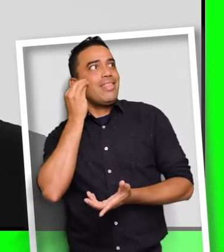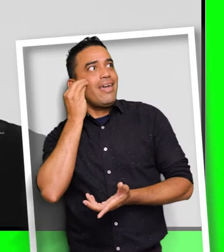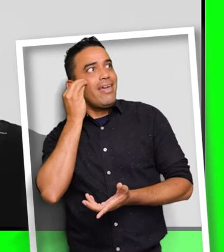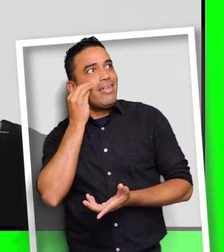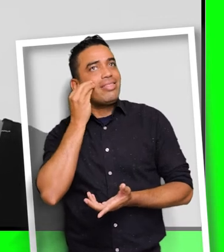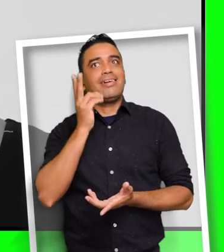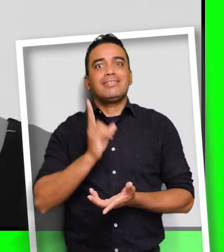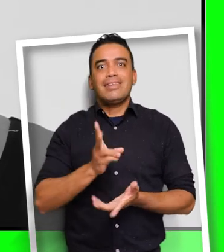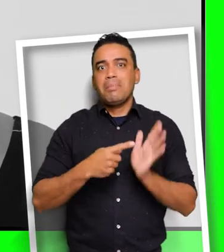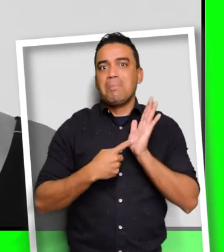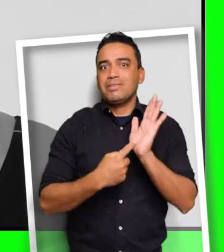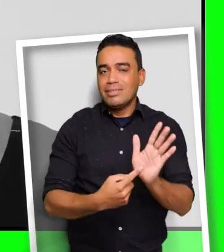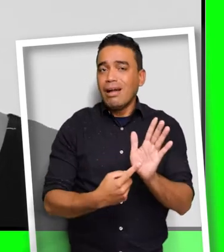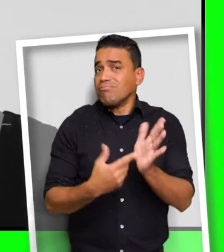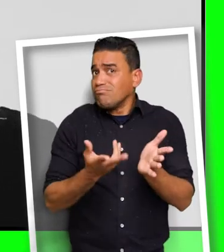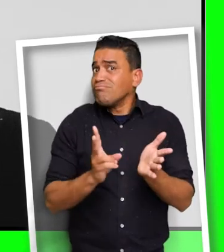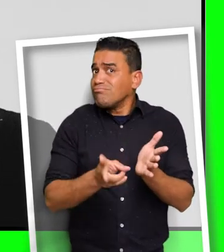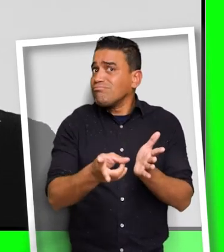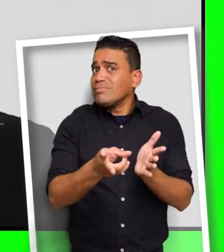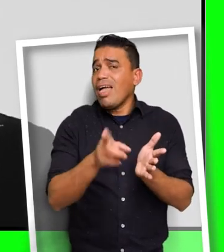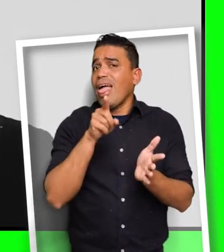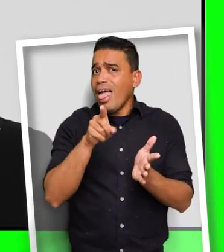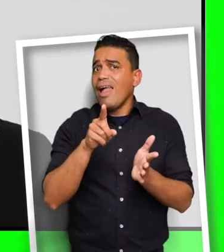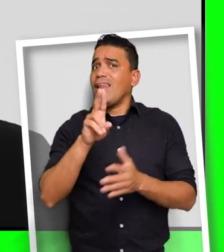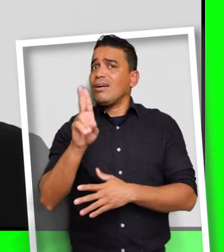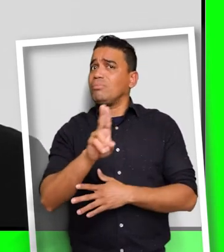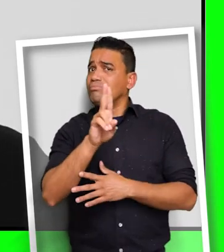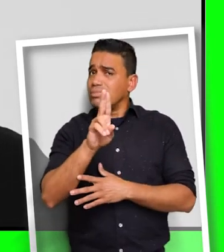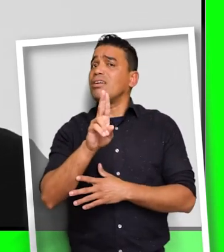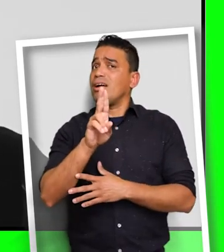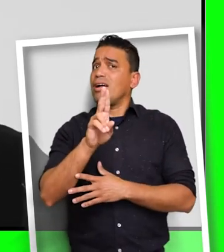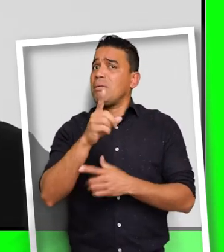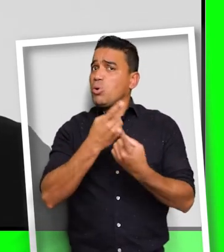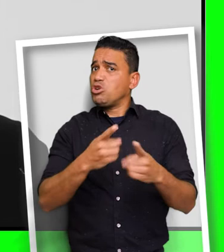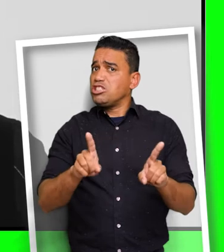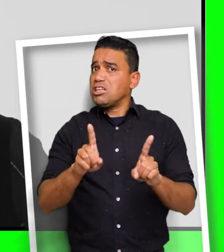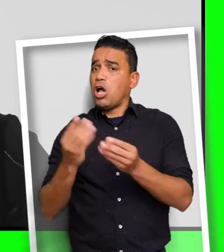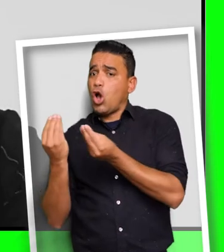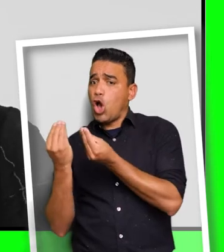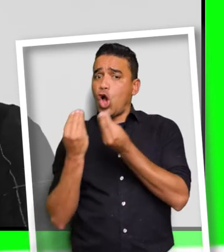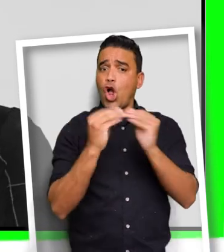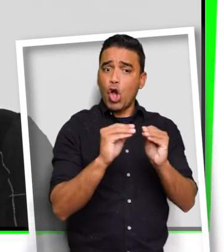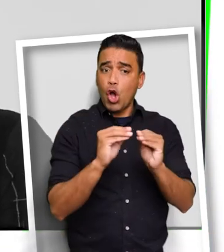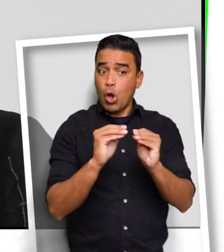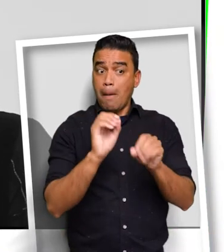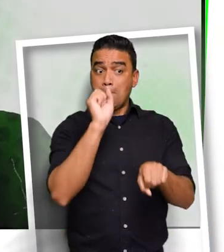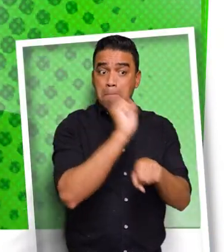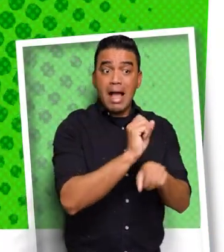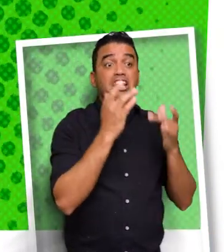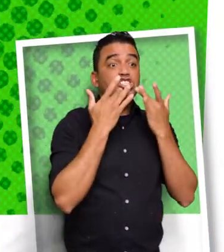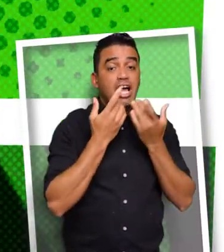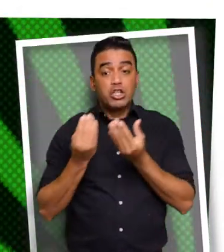nossos espetáculos, principalmente no Madame Satã, ela tem uma função ali dentro da história. Não é que você parou a